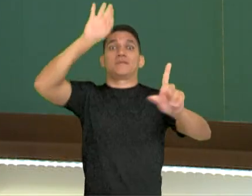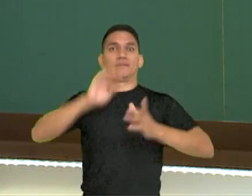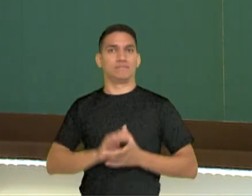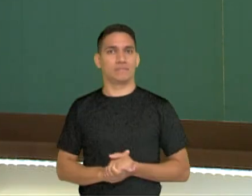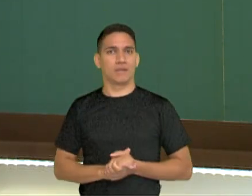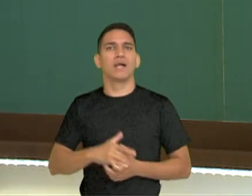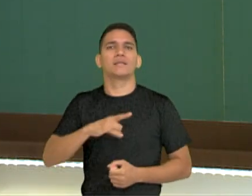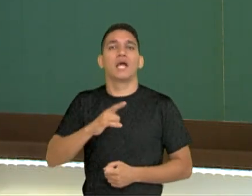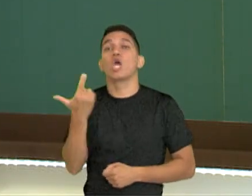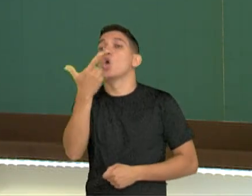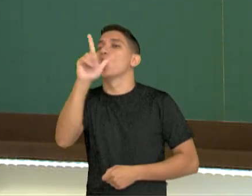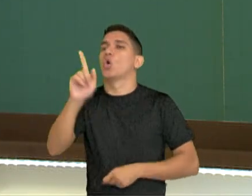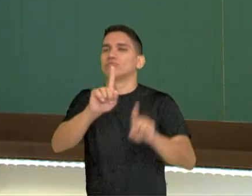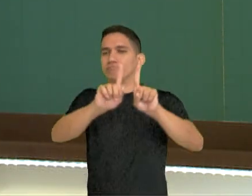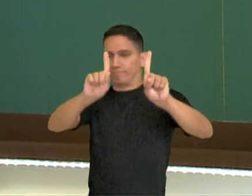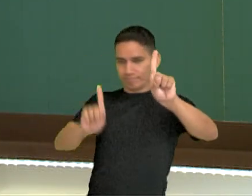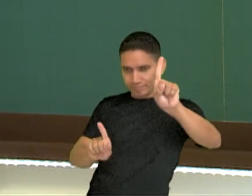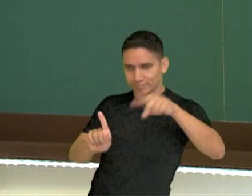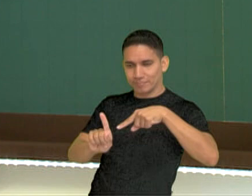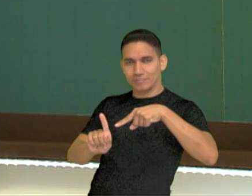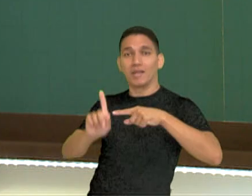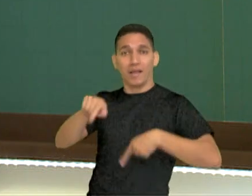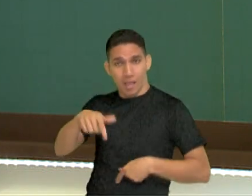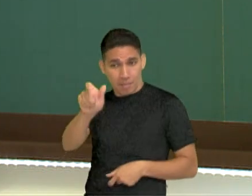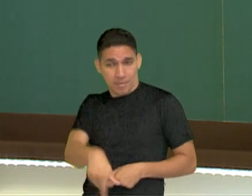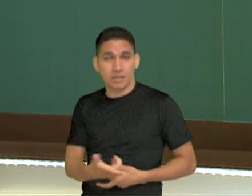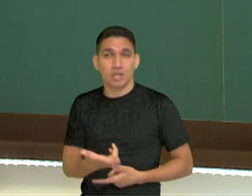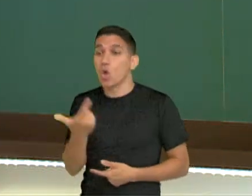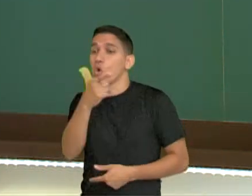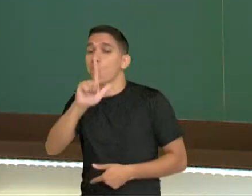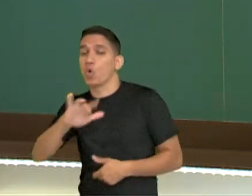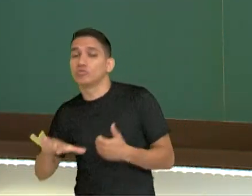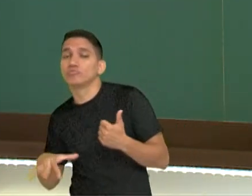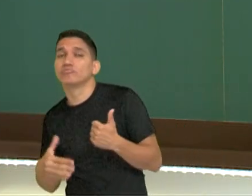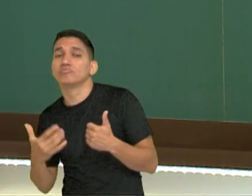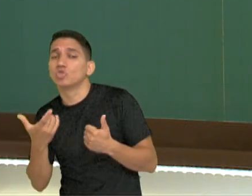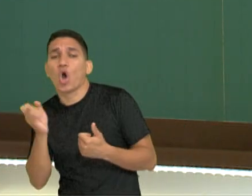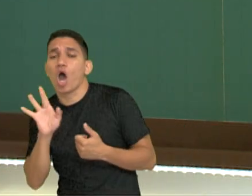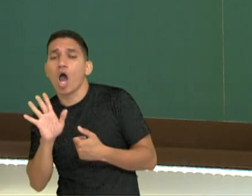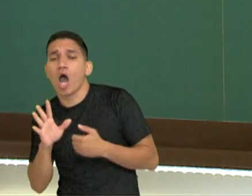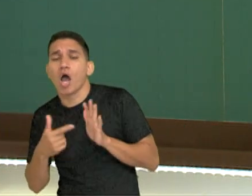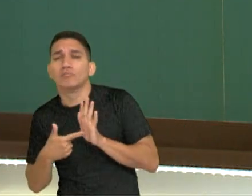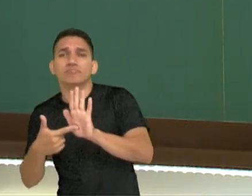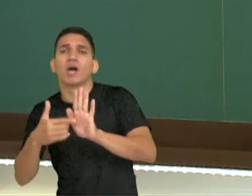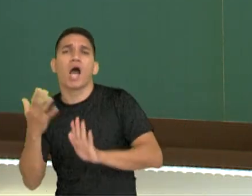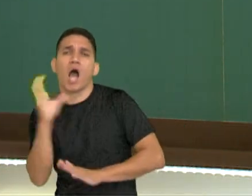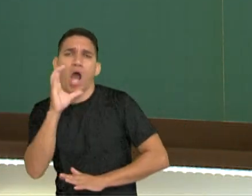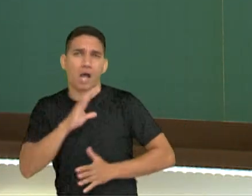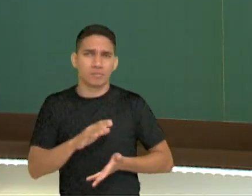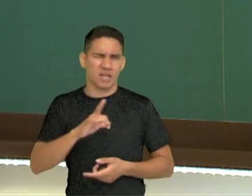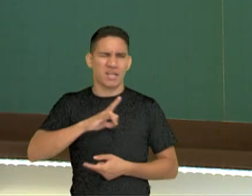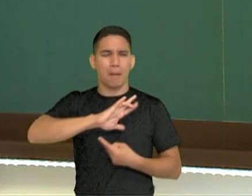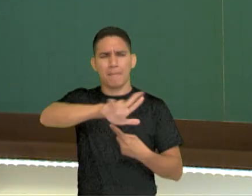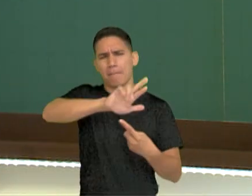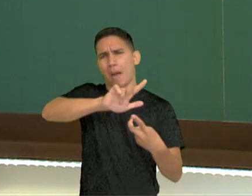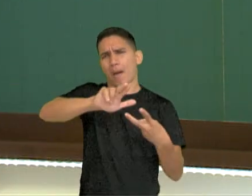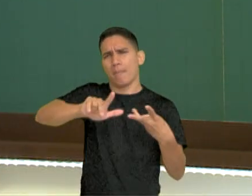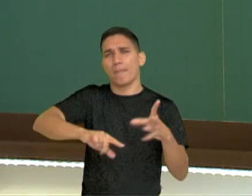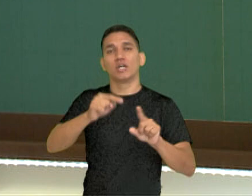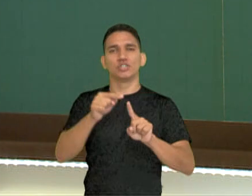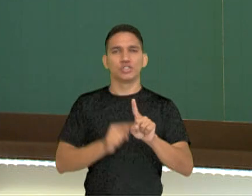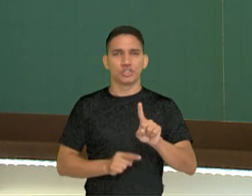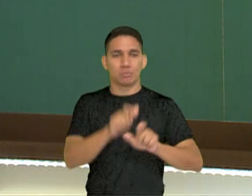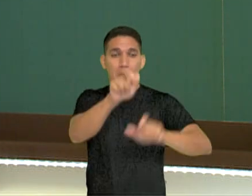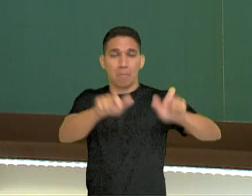os personagens secundários, né? Outros coadjuvantes, enfim. Nós temos vários tipos de personagem que podem